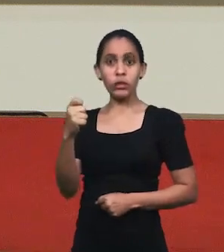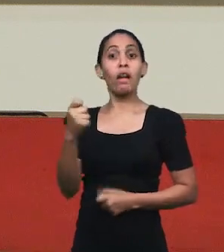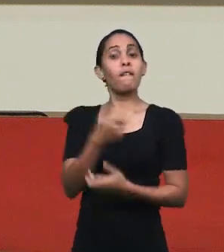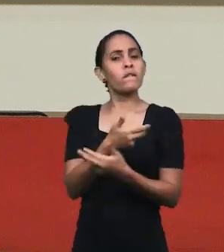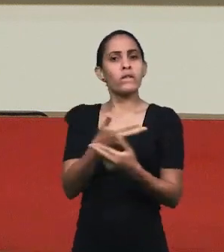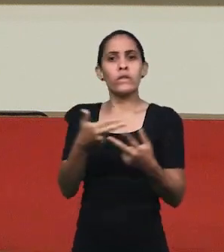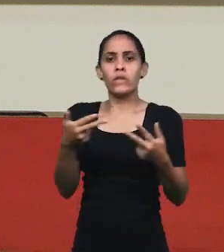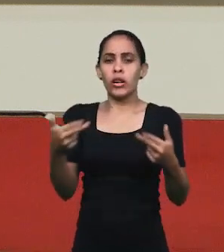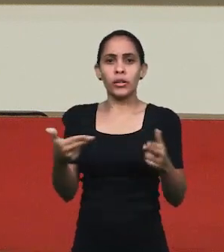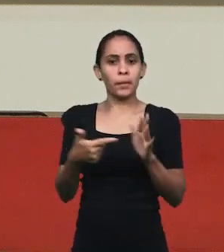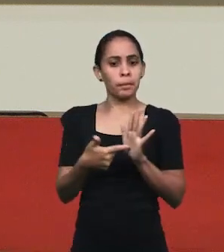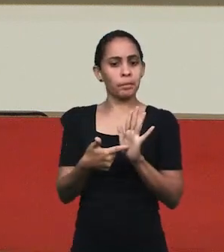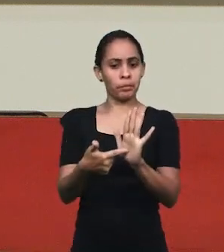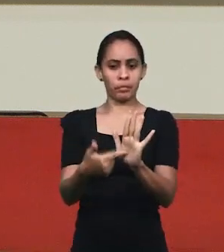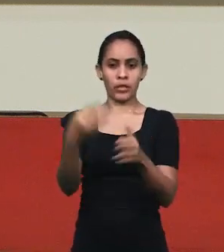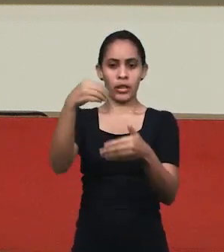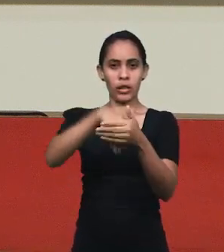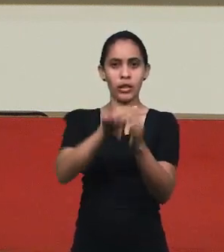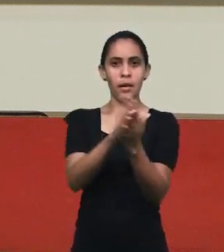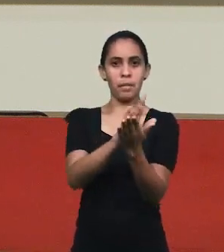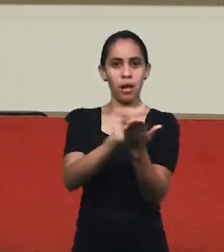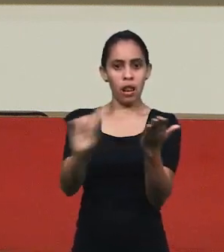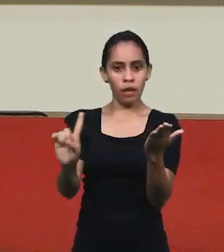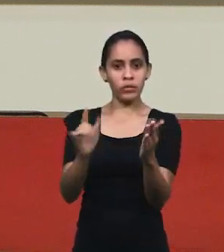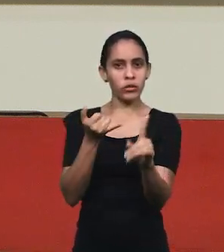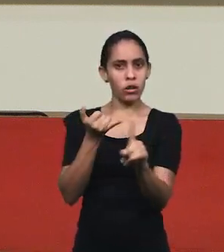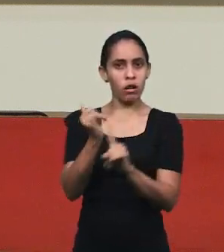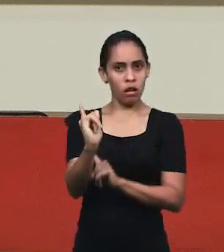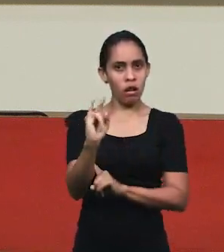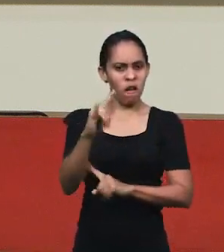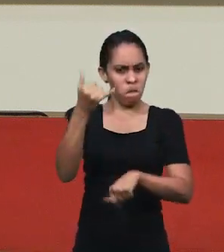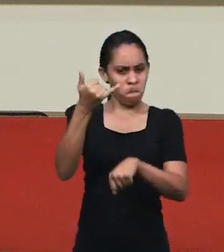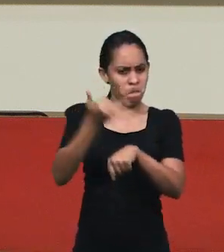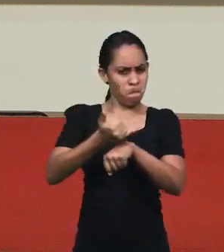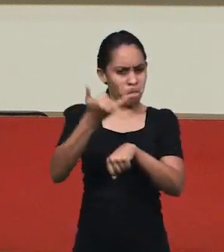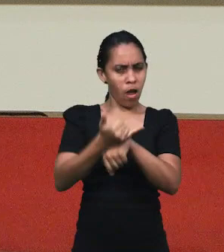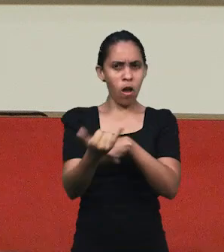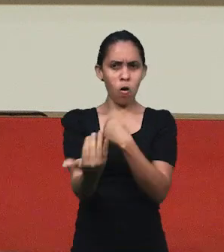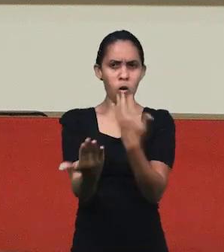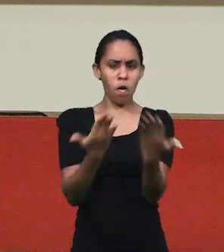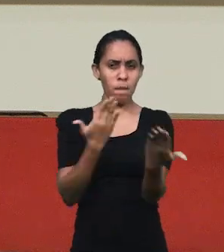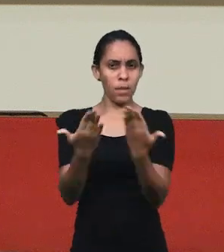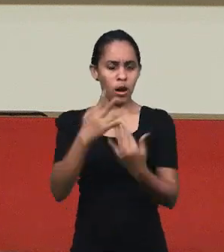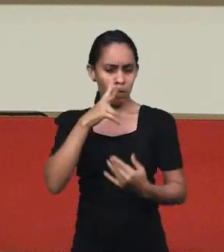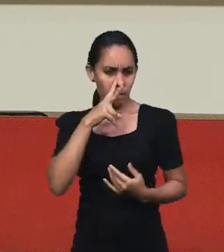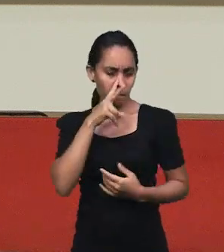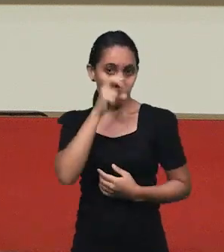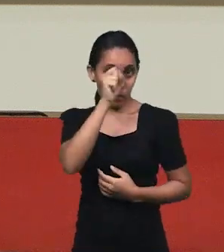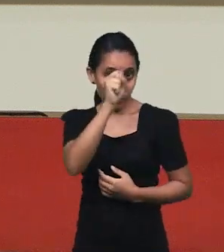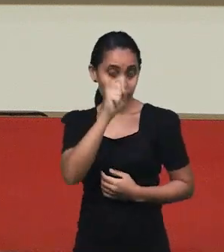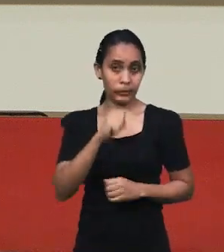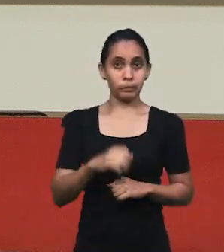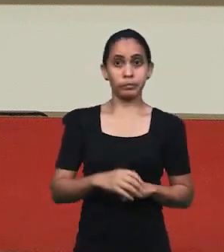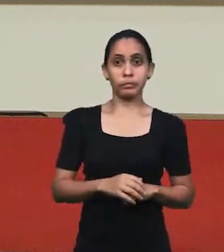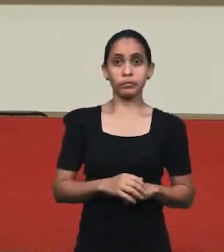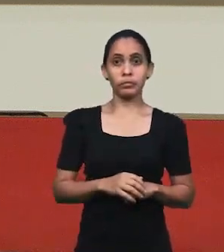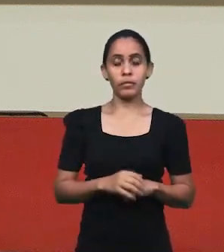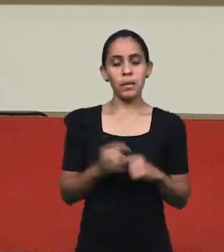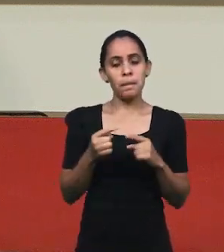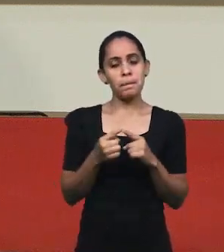Romano, um império poderoso, que simbolizado na Bíblia pelo ferro, pela sua dureza, pela sua